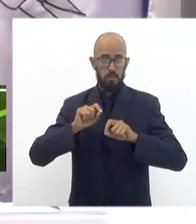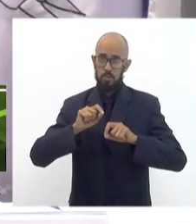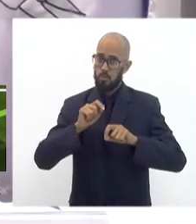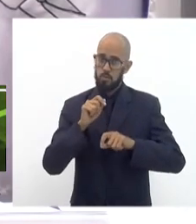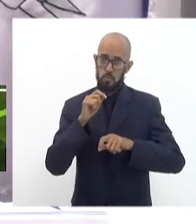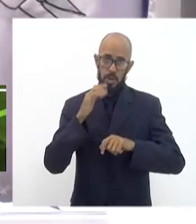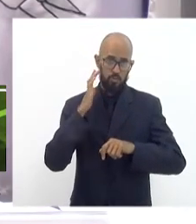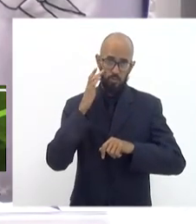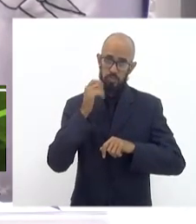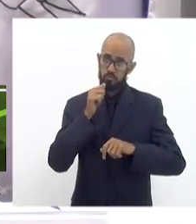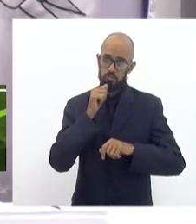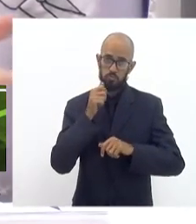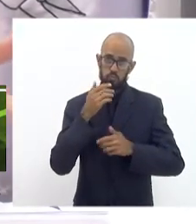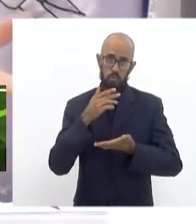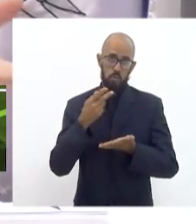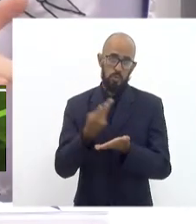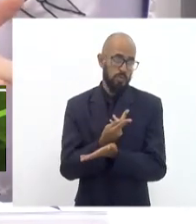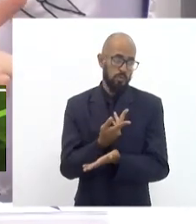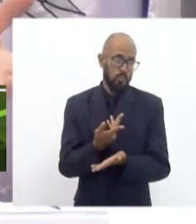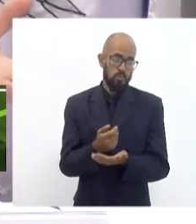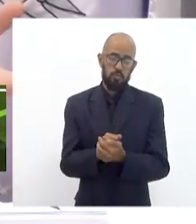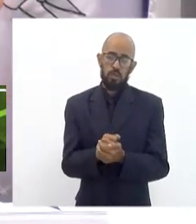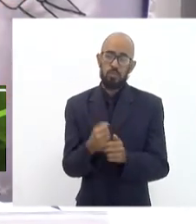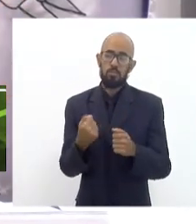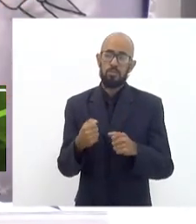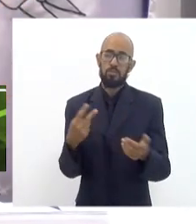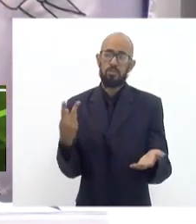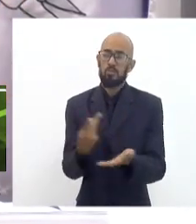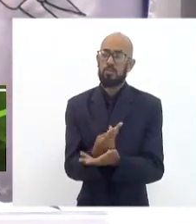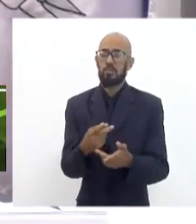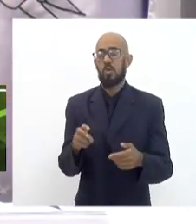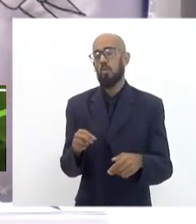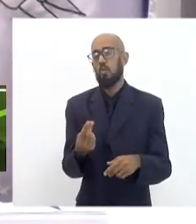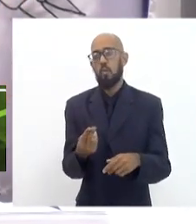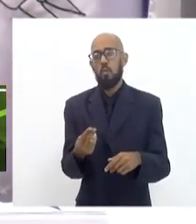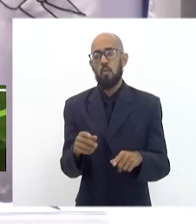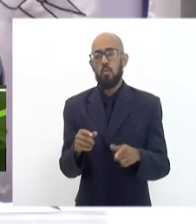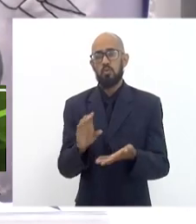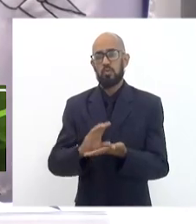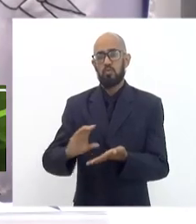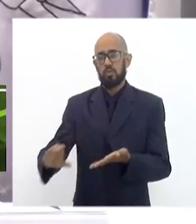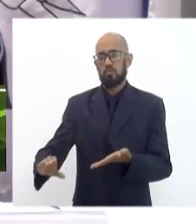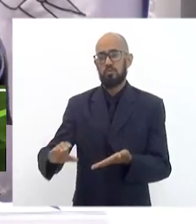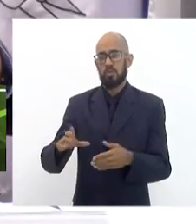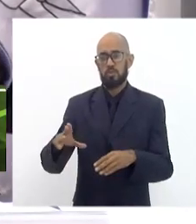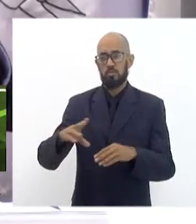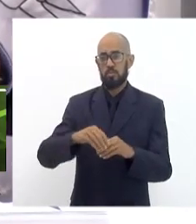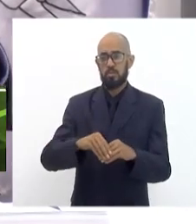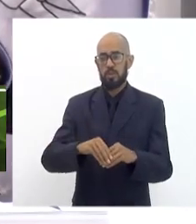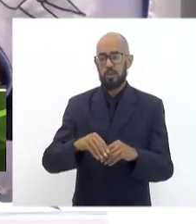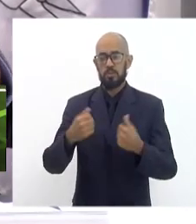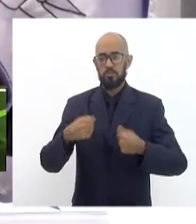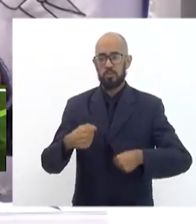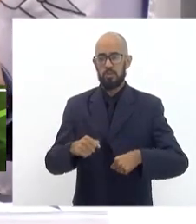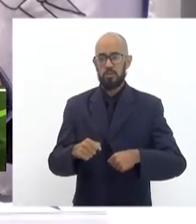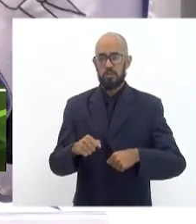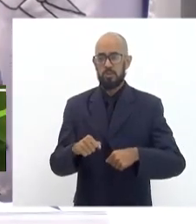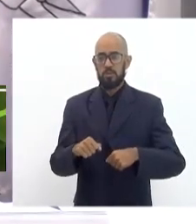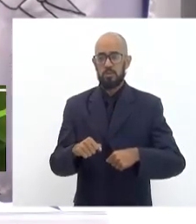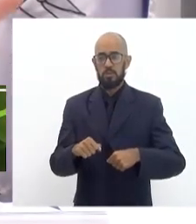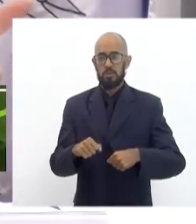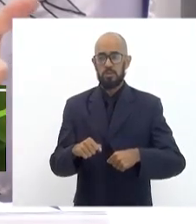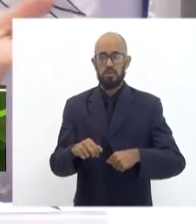não ela tem que acontecer porque senão os investimentos suplementares que precisa